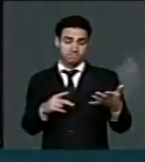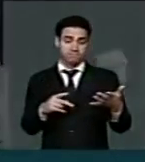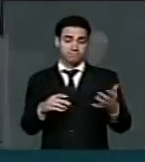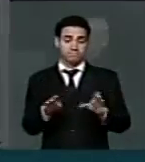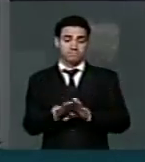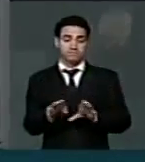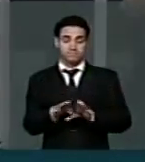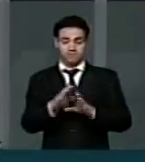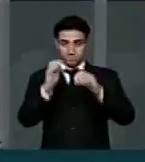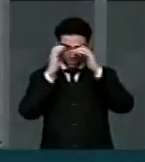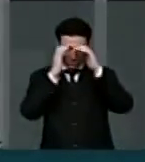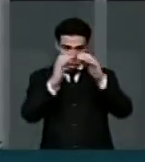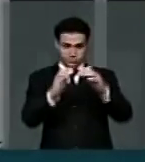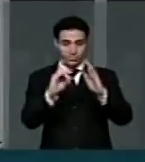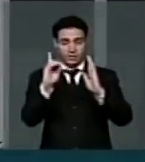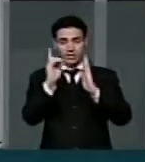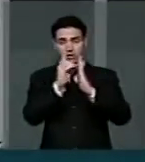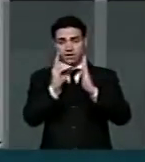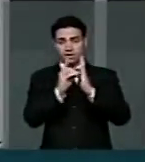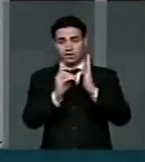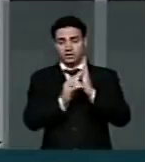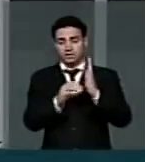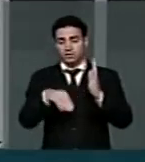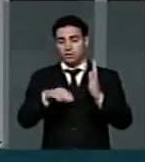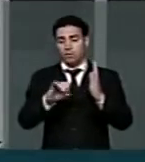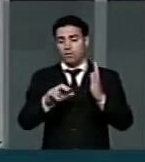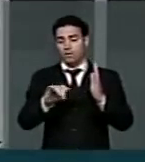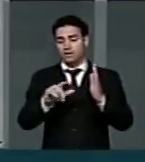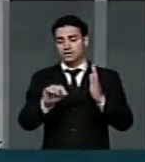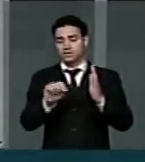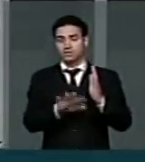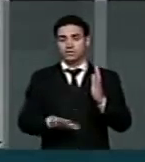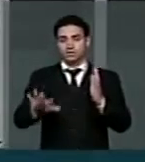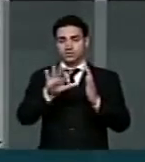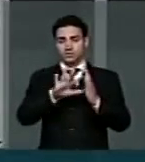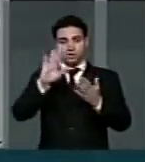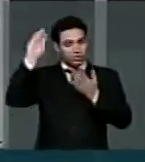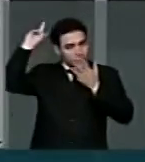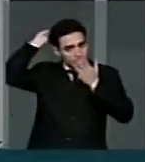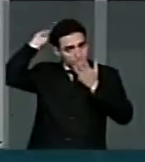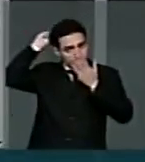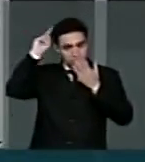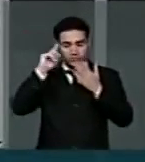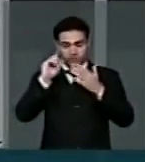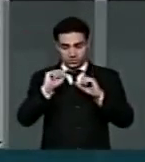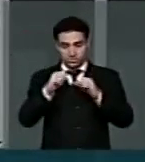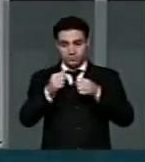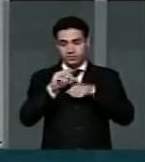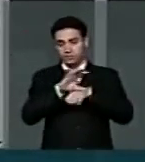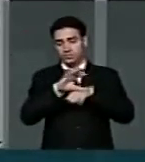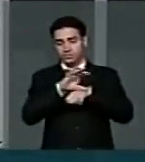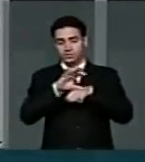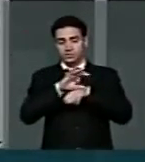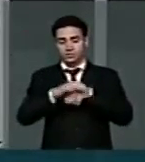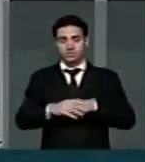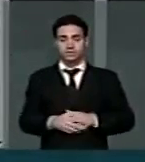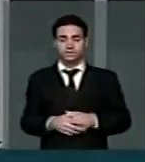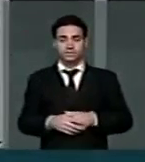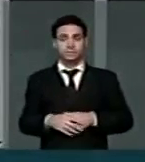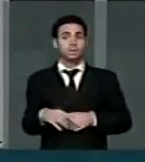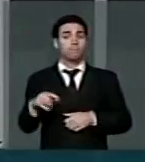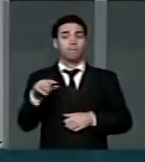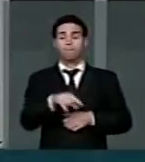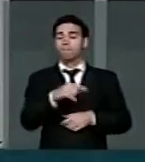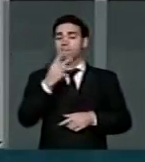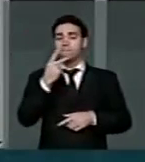fazer valer a Declaração da Mobilização Nacional Indígena em defesa da Constituição Federal. Eles